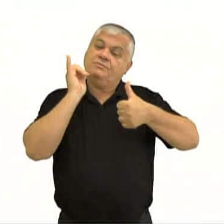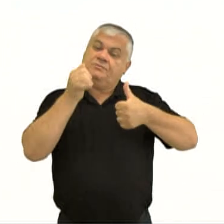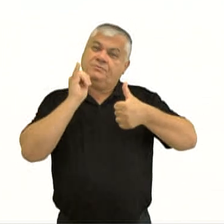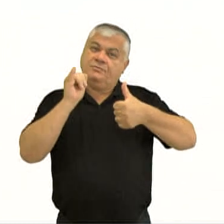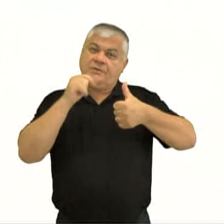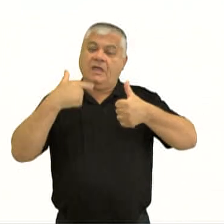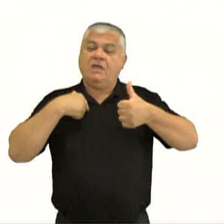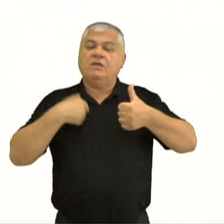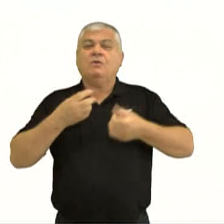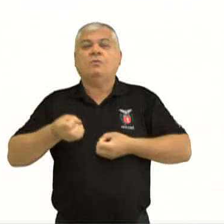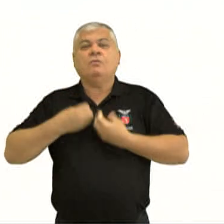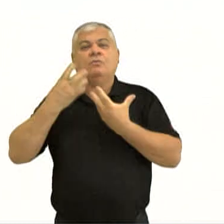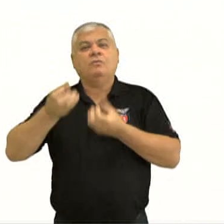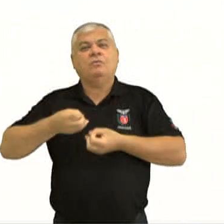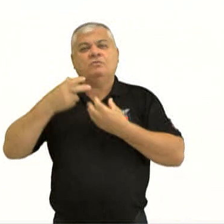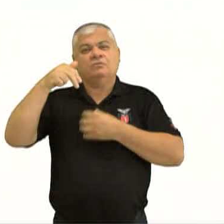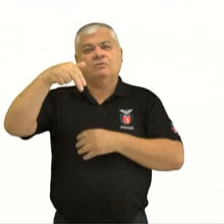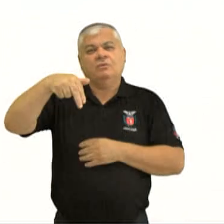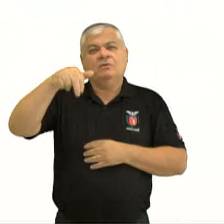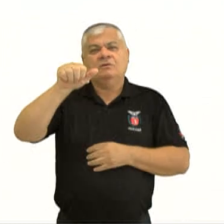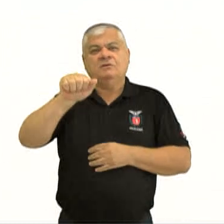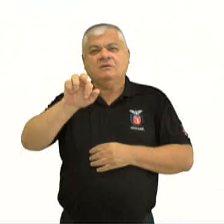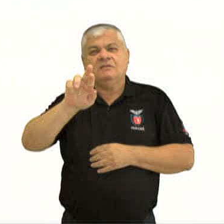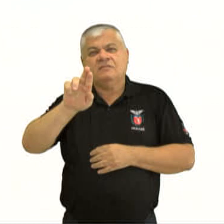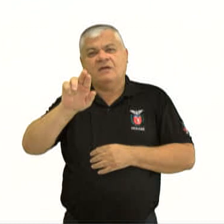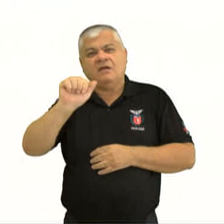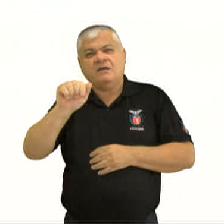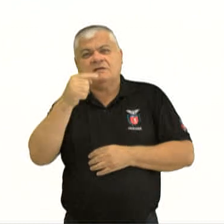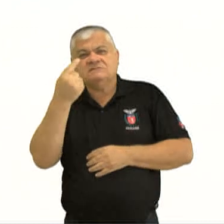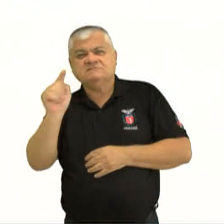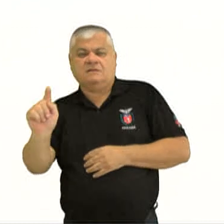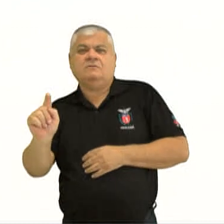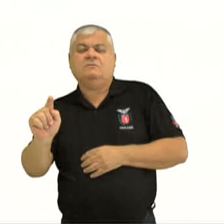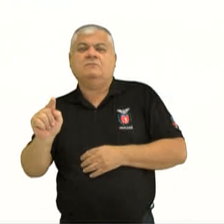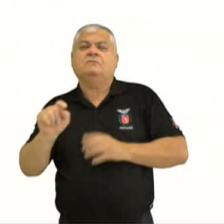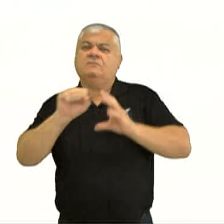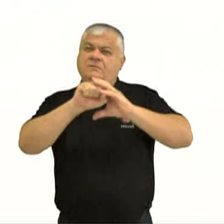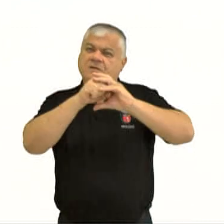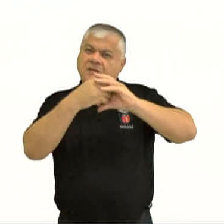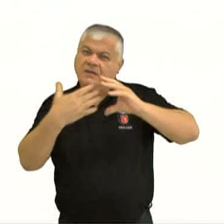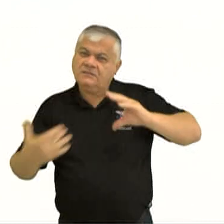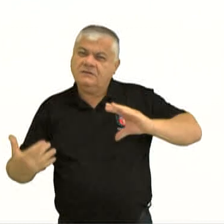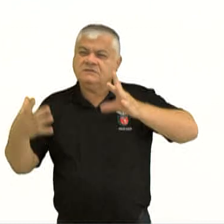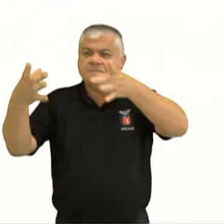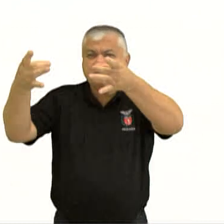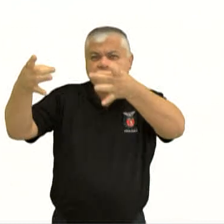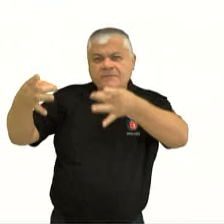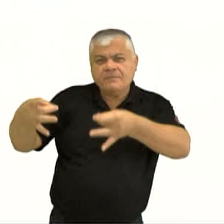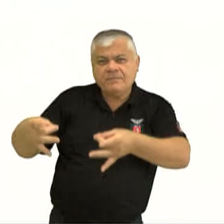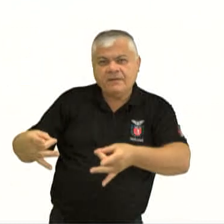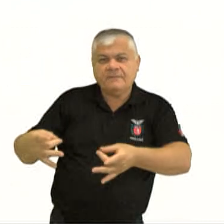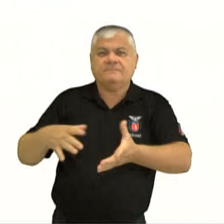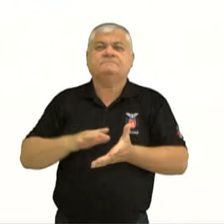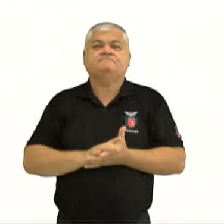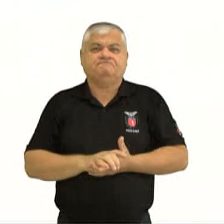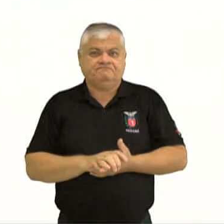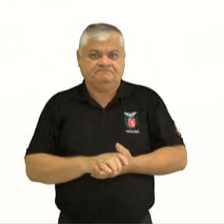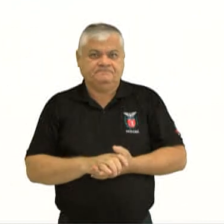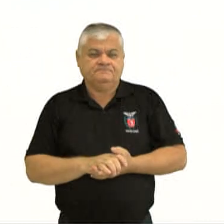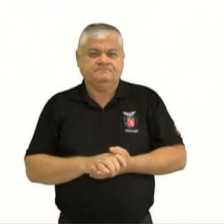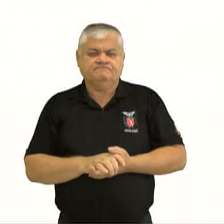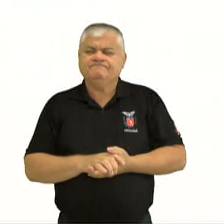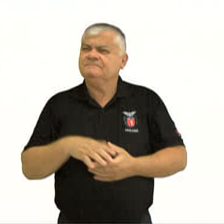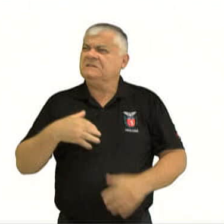narrativos. Em alguns casos, o texto traz também características descritivas. Ai, prof, não